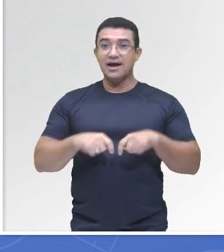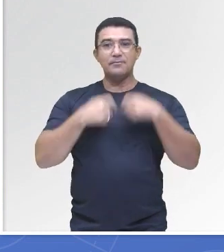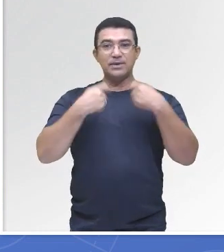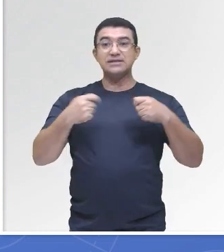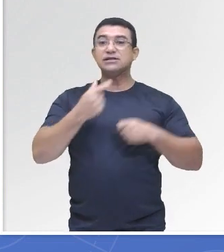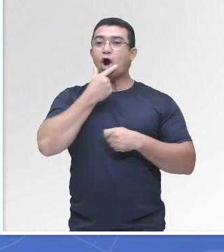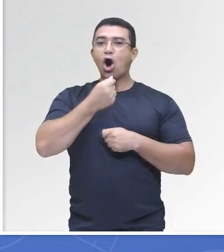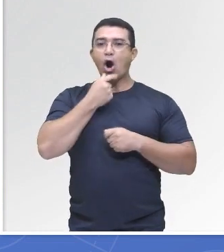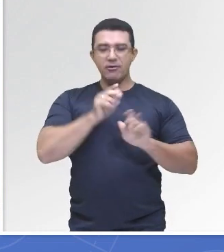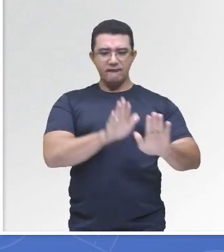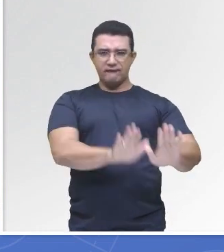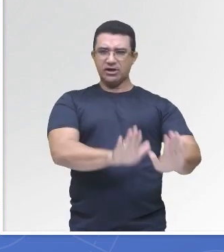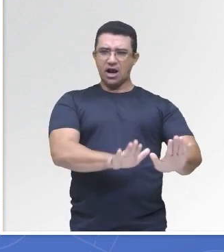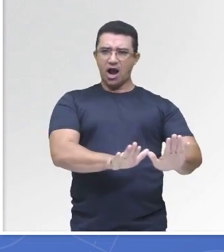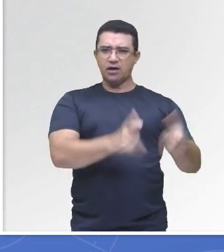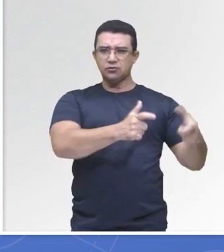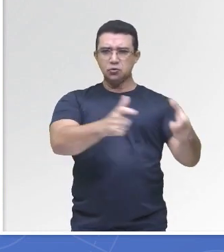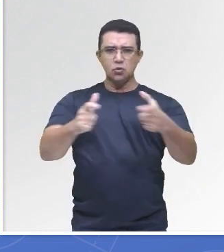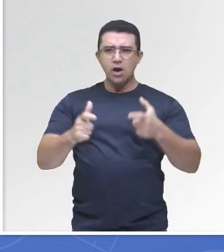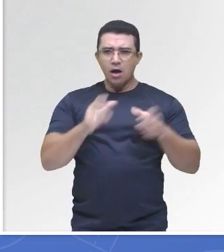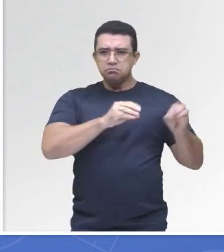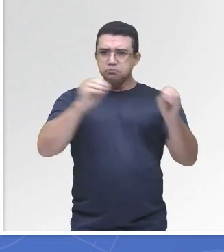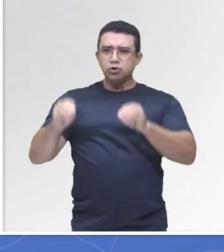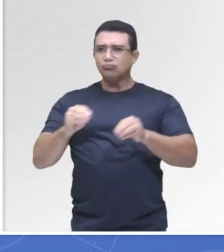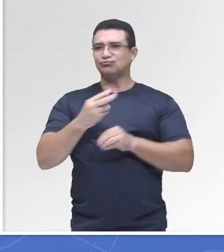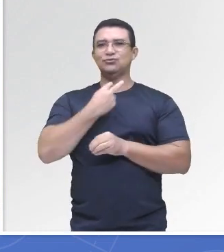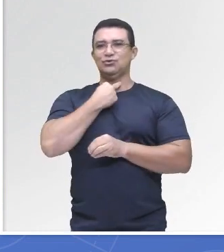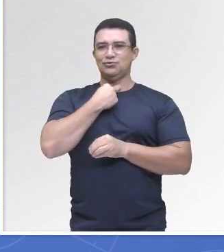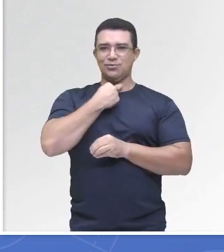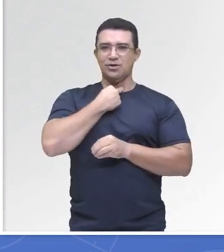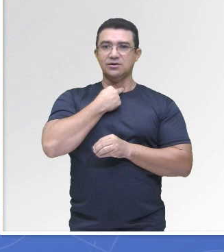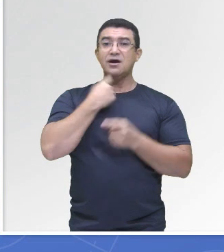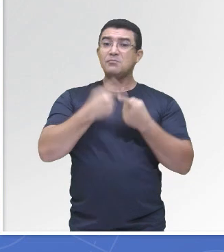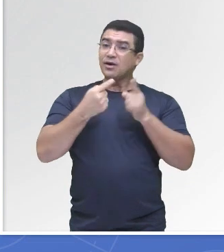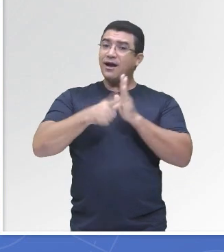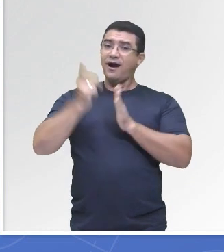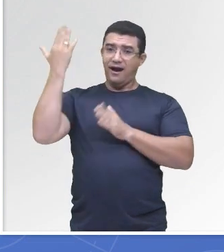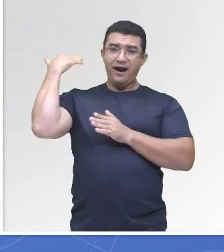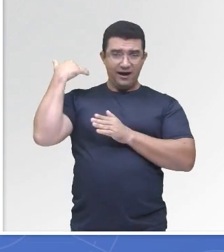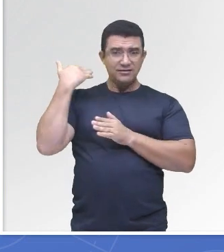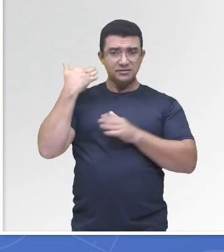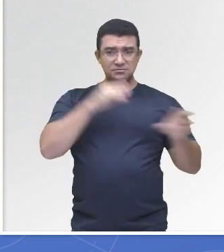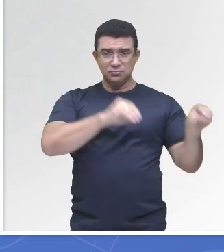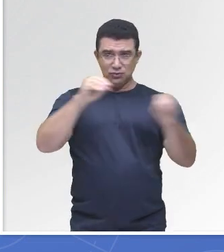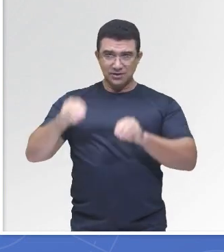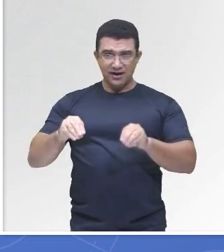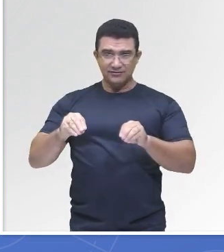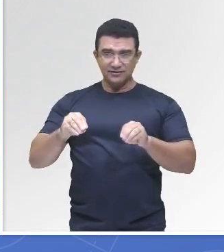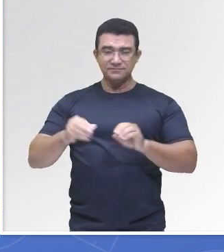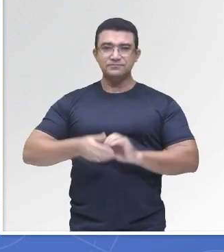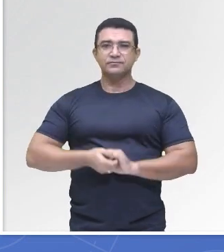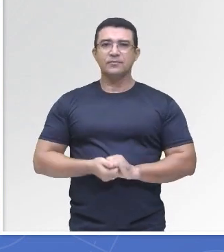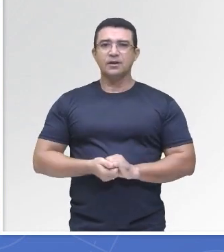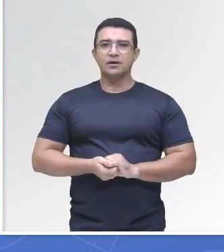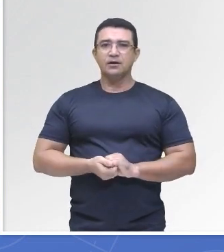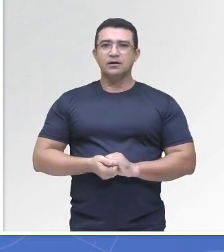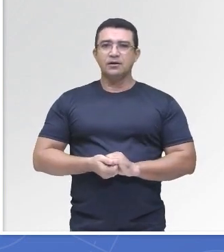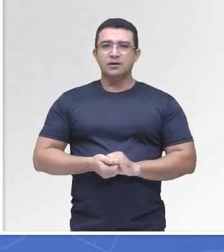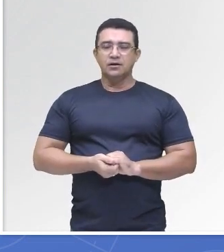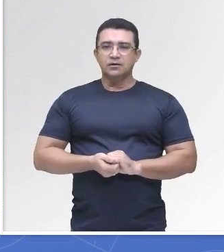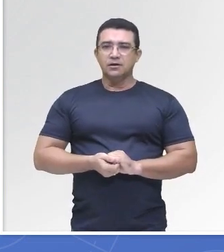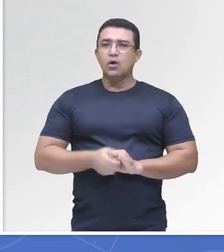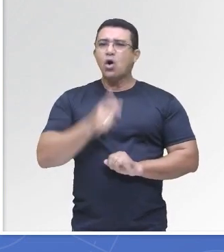sedentariza. Prestem atenção nessa palavra, sedentarizar. O que é ser sedentário? É morar em um